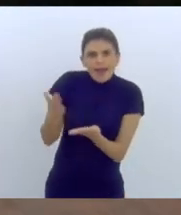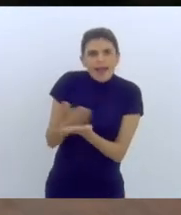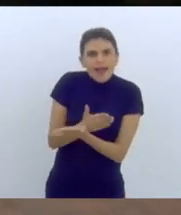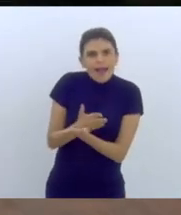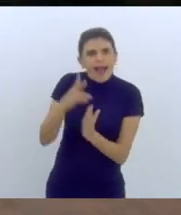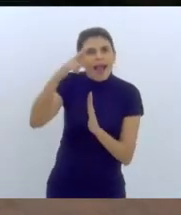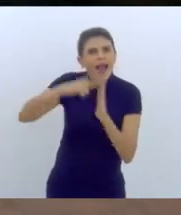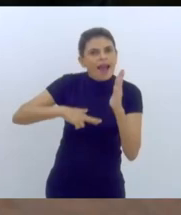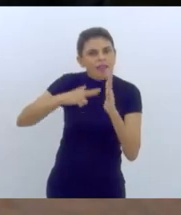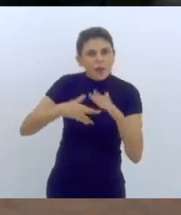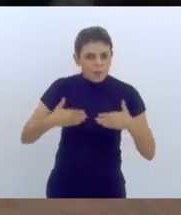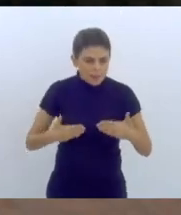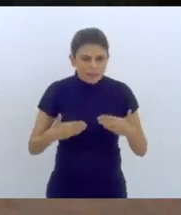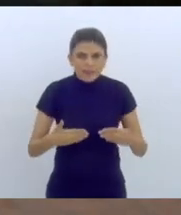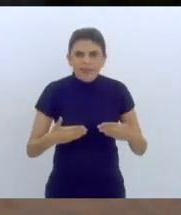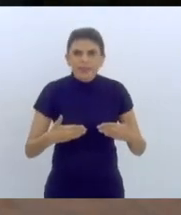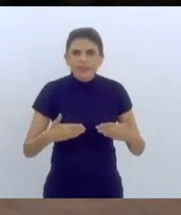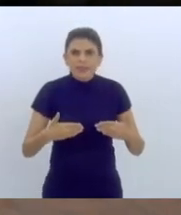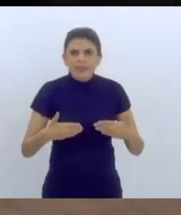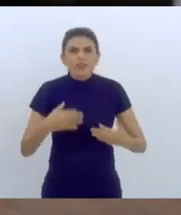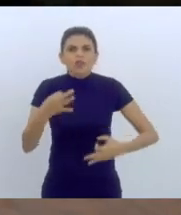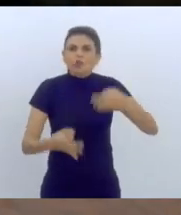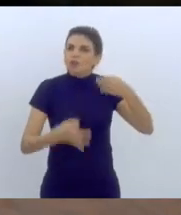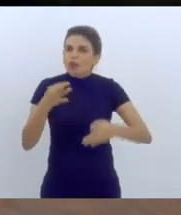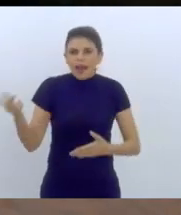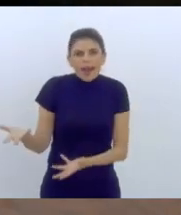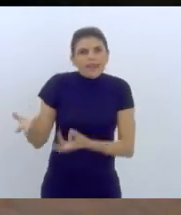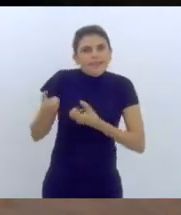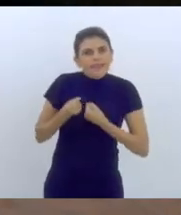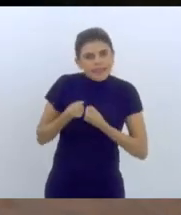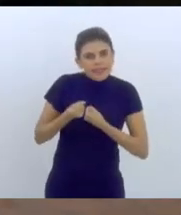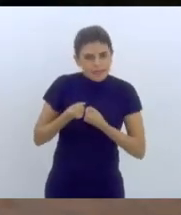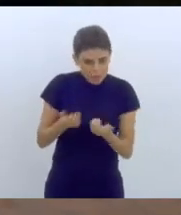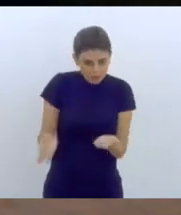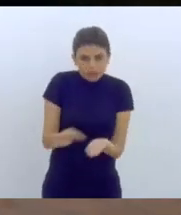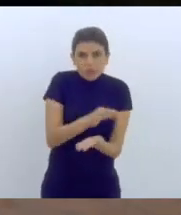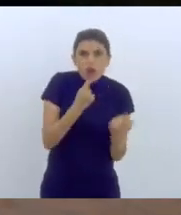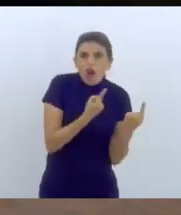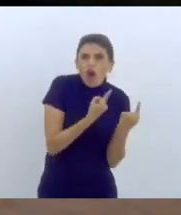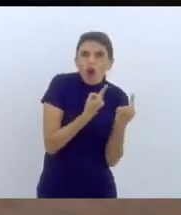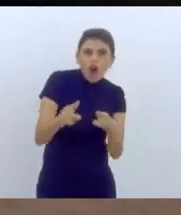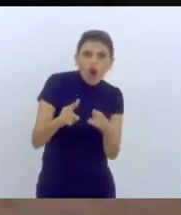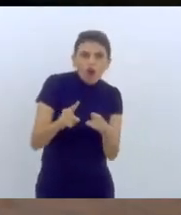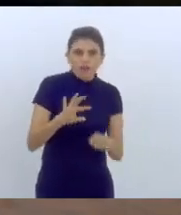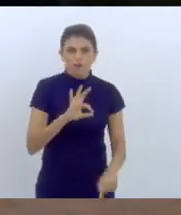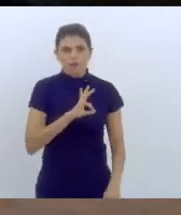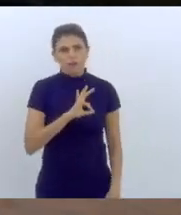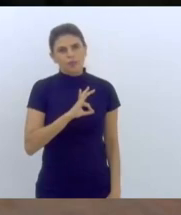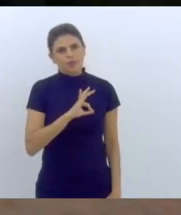ministro da Justiça, Alan, ele recebe um relatório que é contra a polícia.